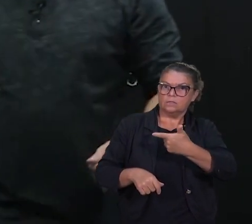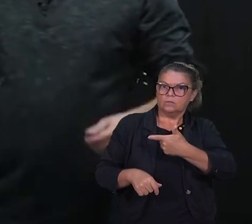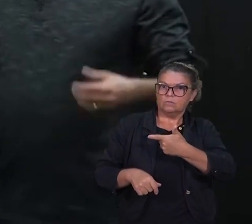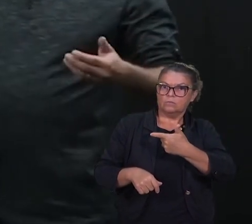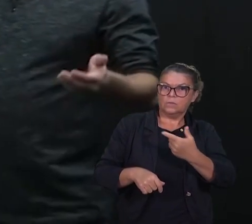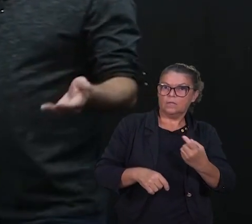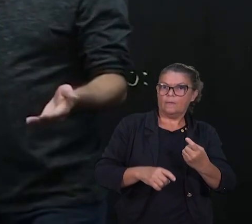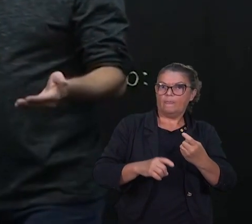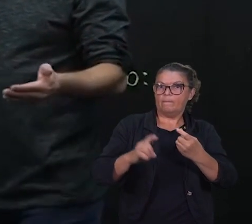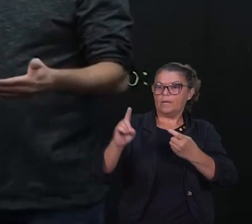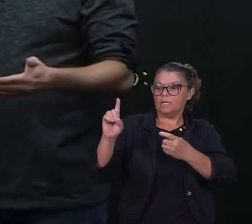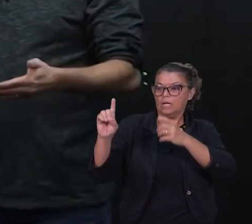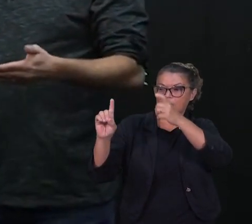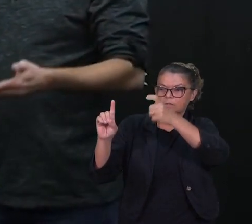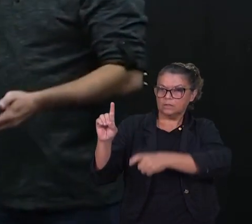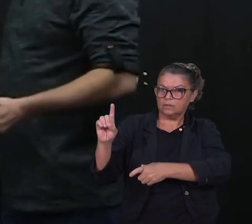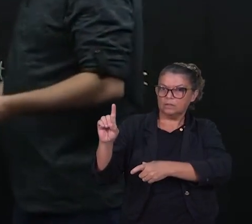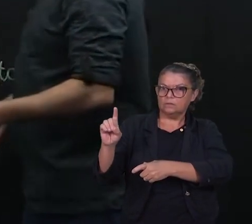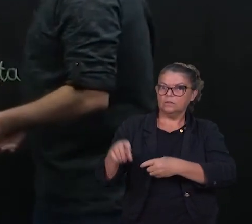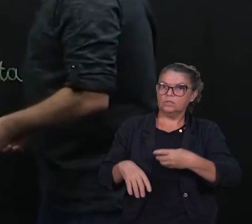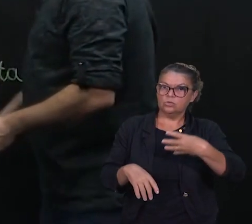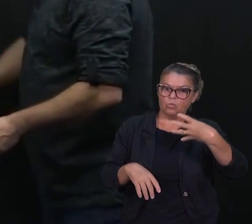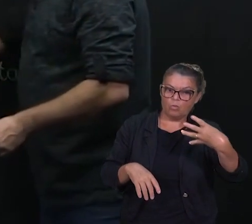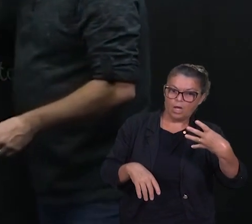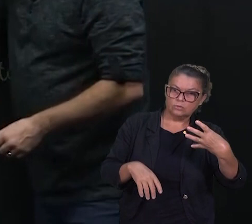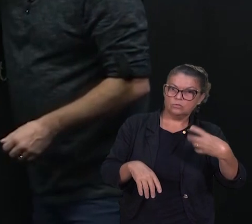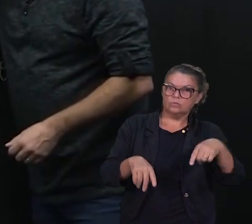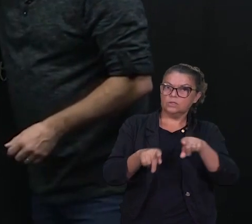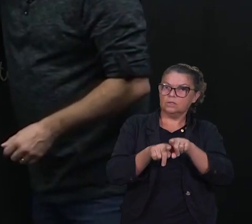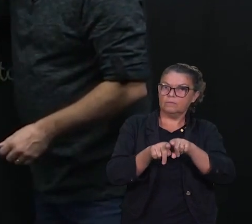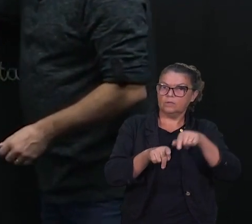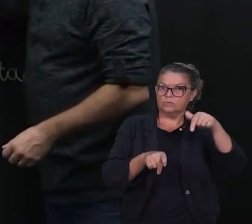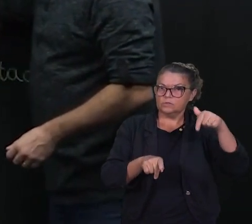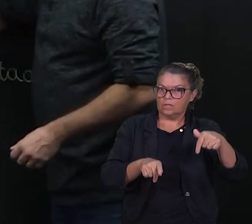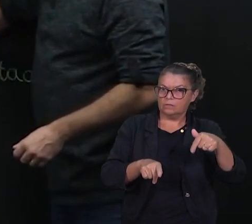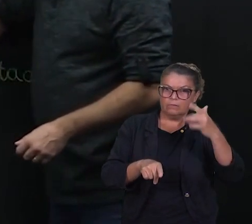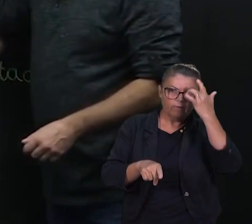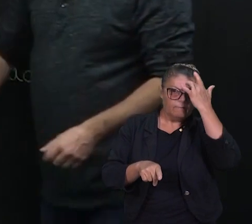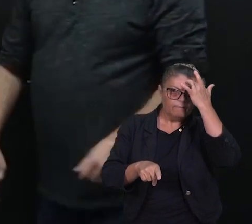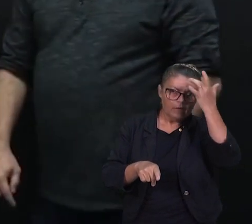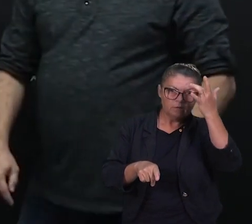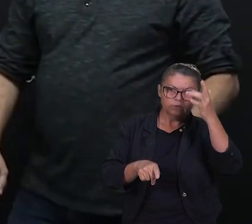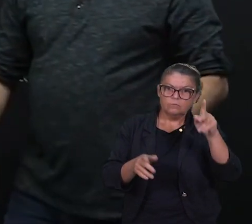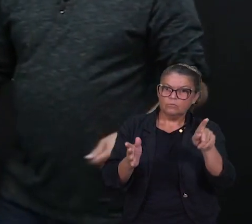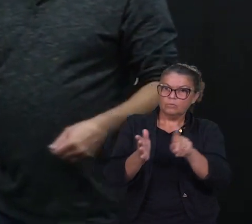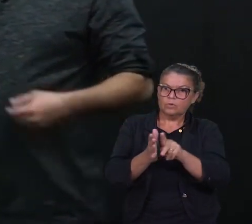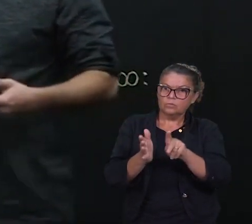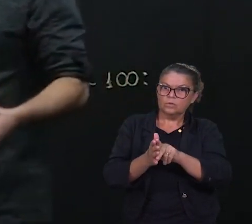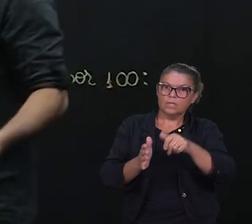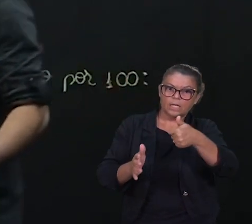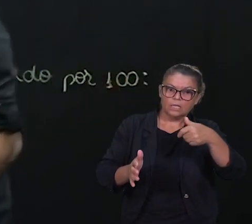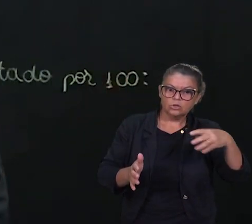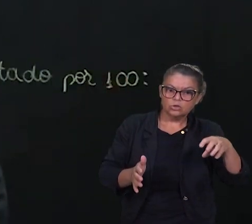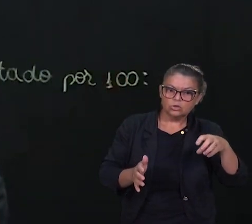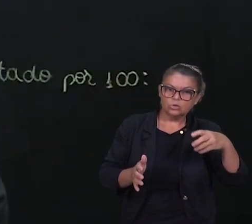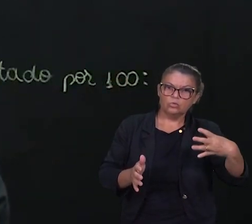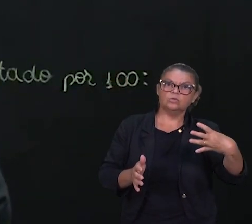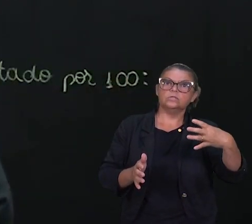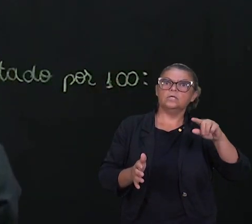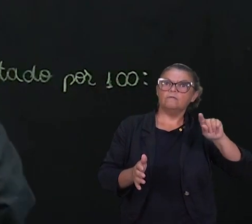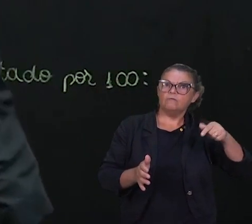e o 7. Se ela para entre o 4 e o 7, automaticamente a gente vai ter